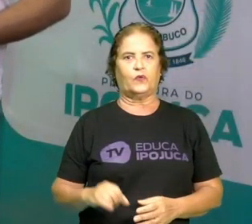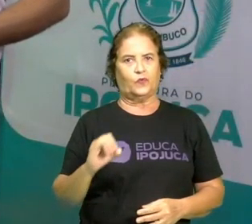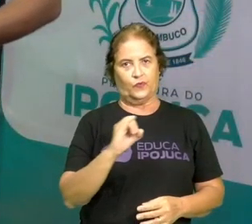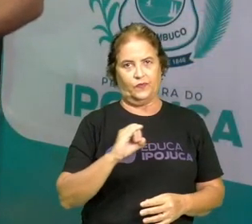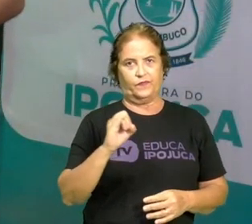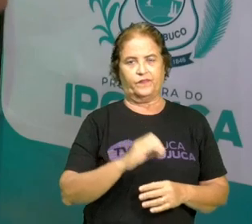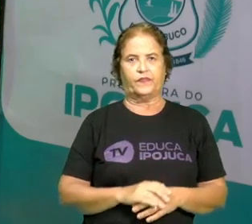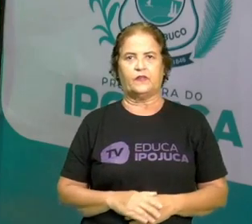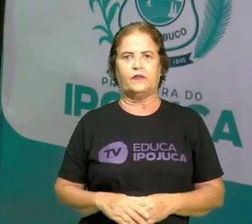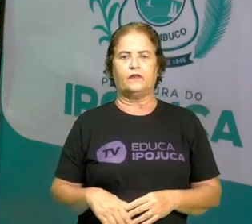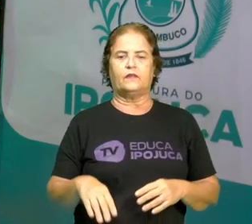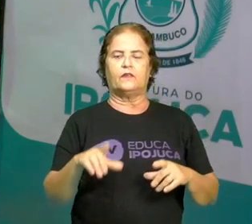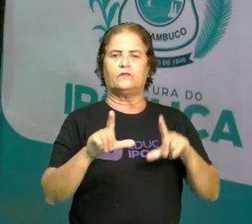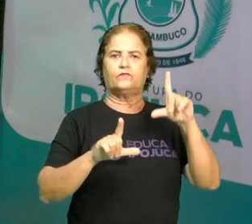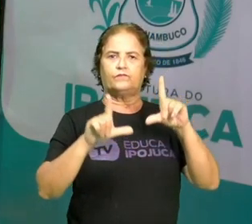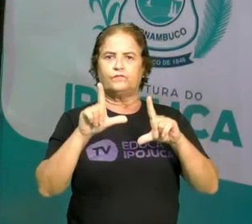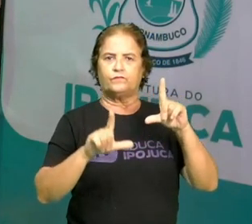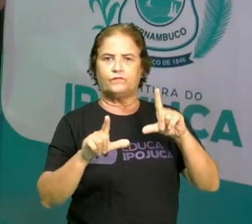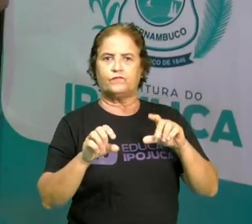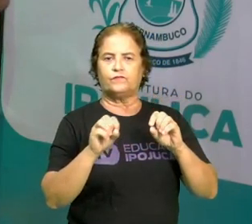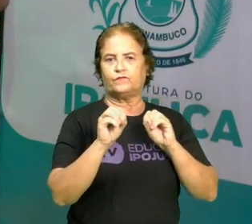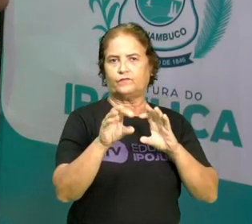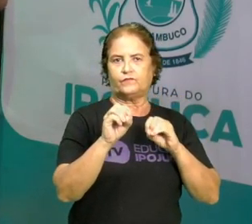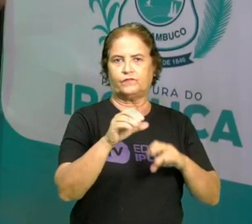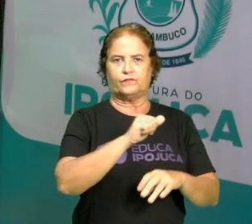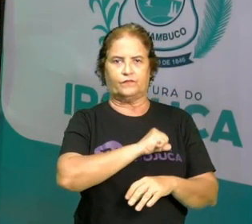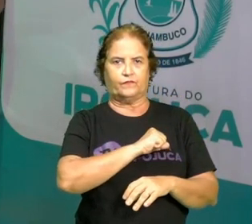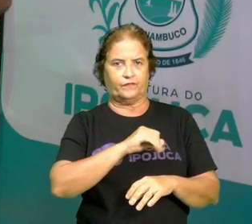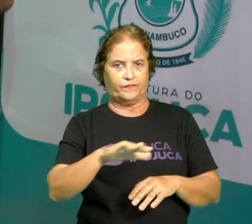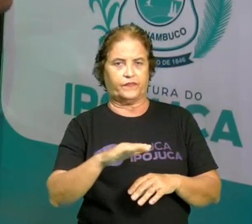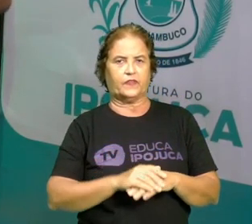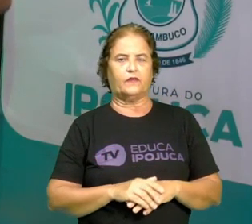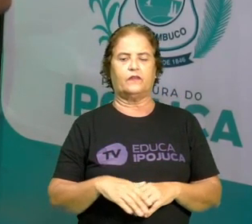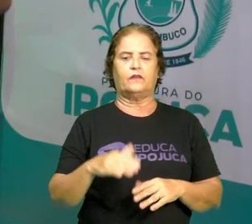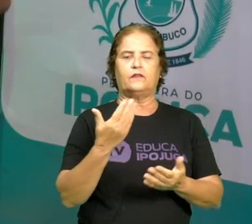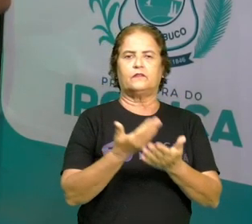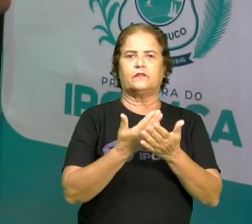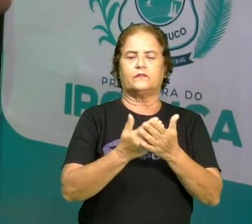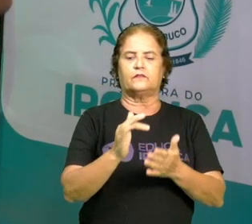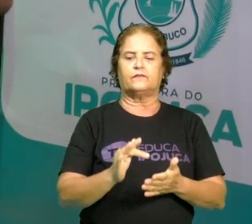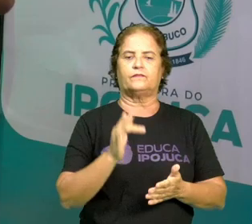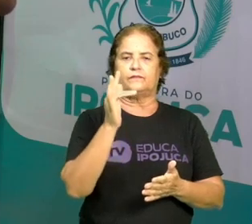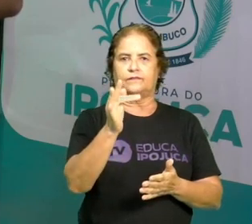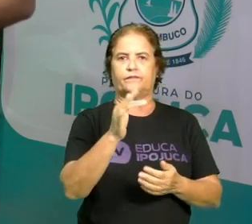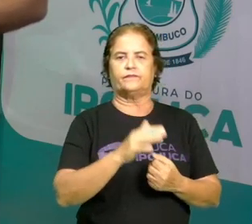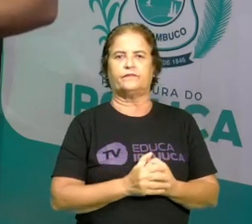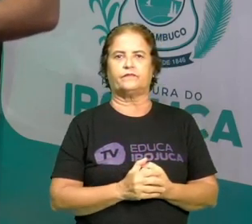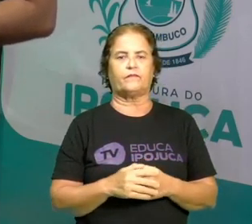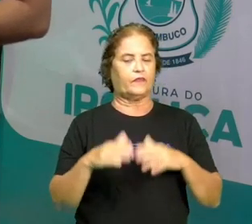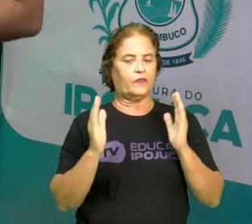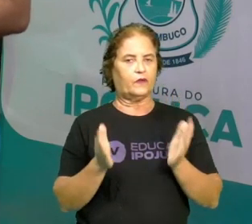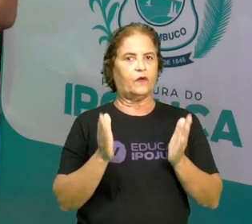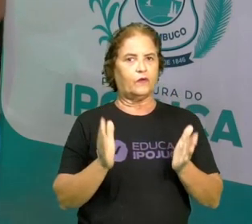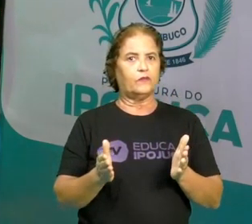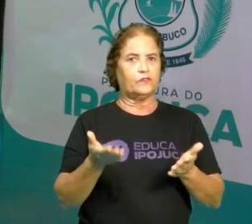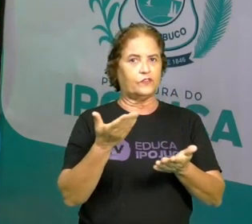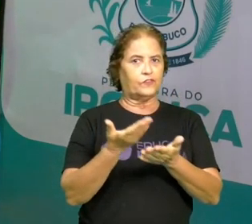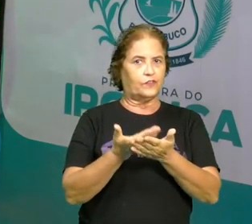Olá, está no ar a TV Educa e Pojuca, a Escola do Futuro. Hoje a aula é